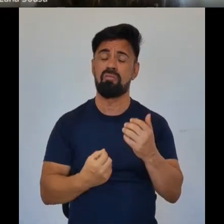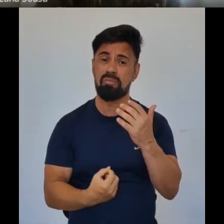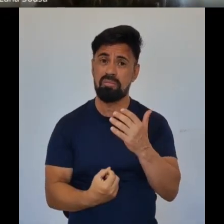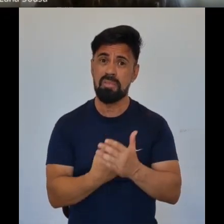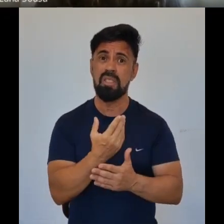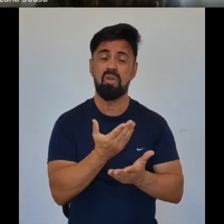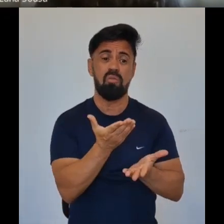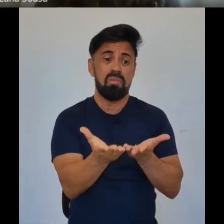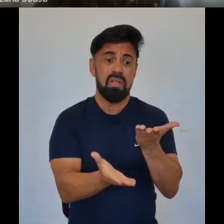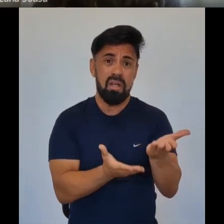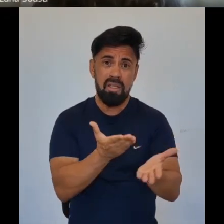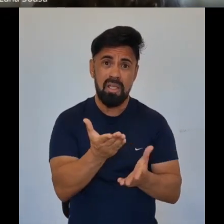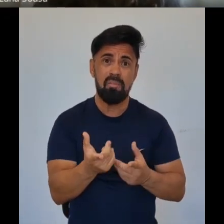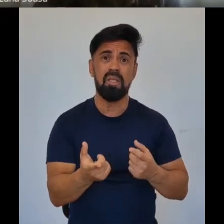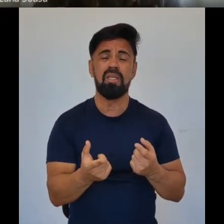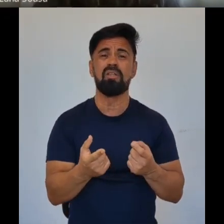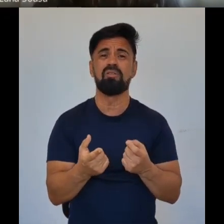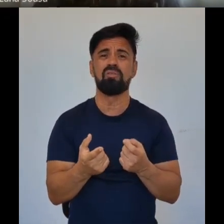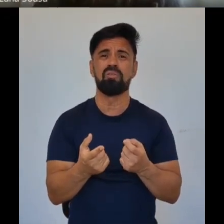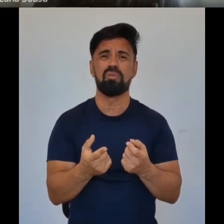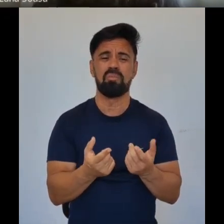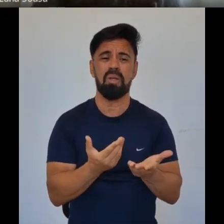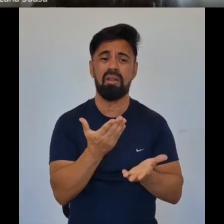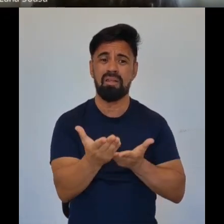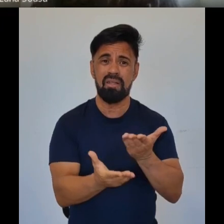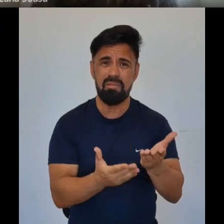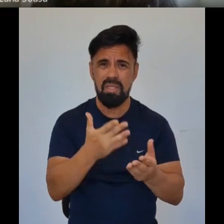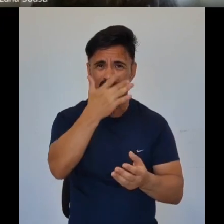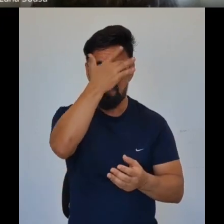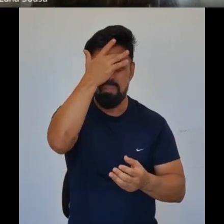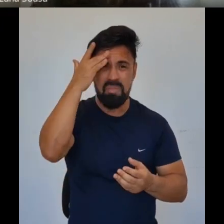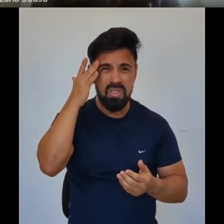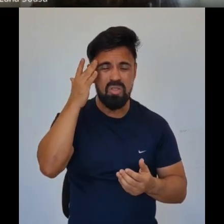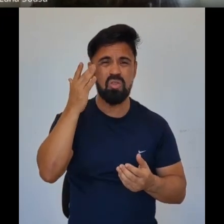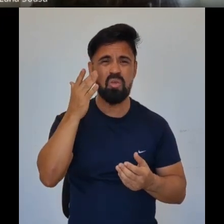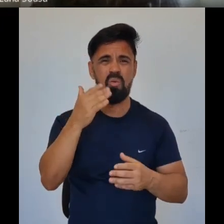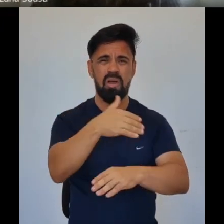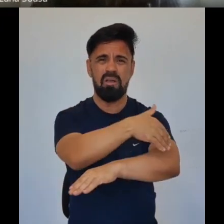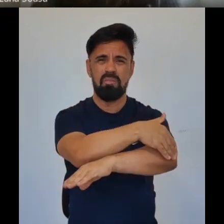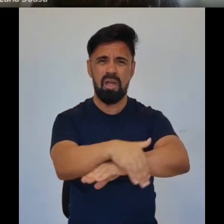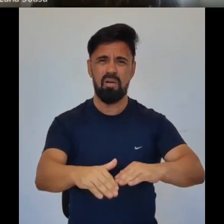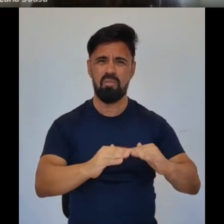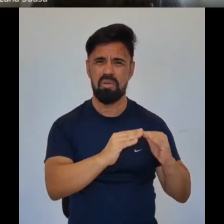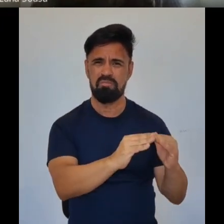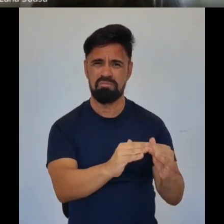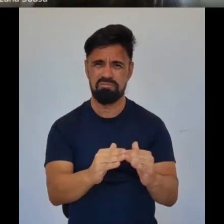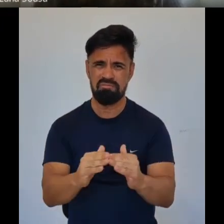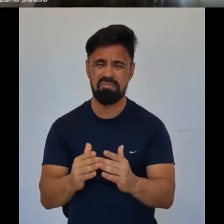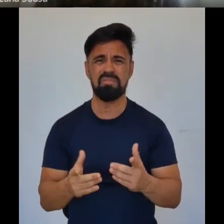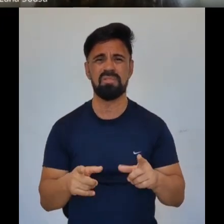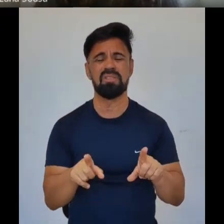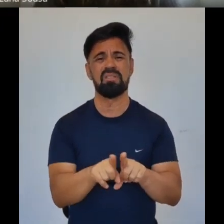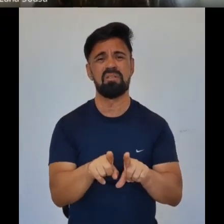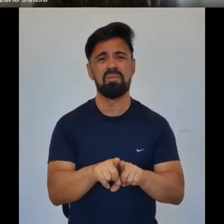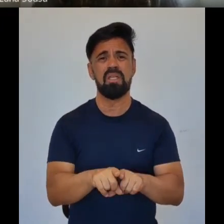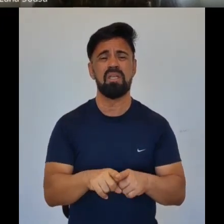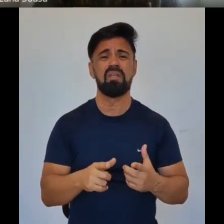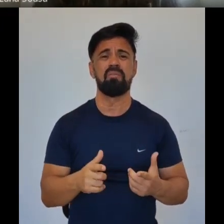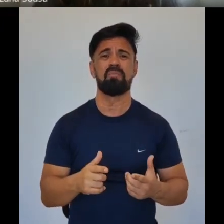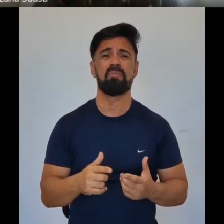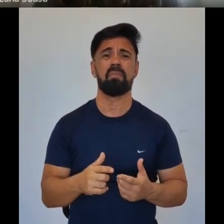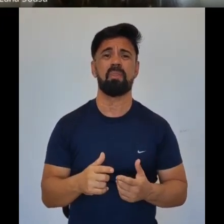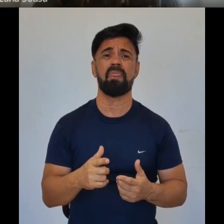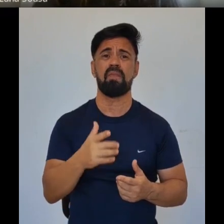a reabilitação e inclusão dessas pessoas. As políticas voltadas à pessoa em situação de rua, que, por exemplo, criou